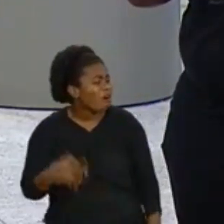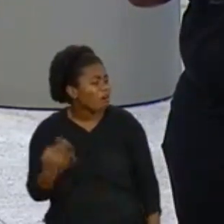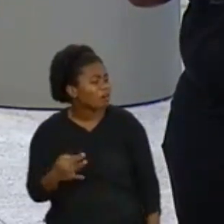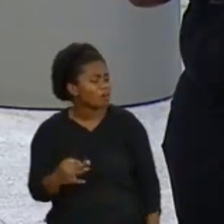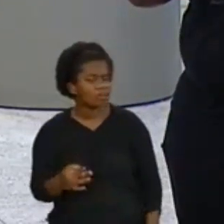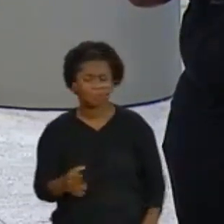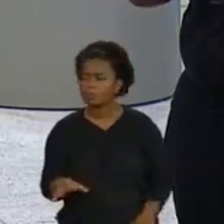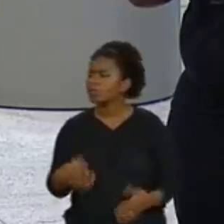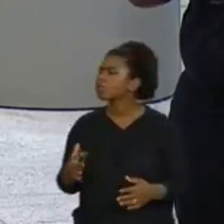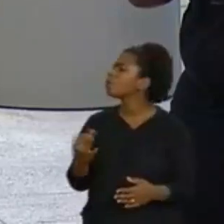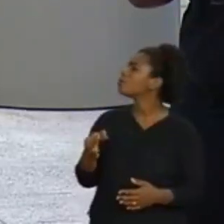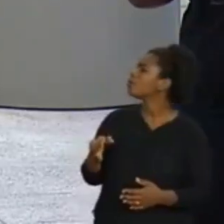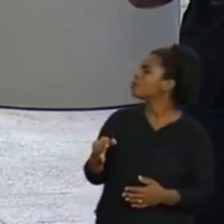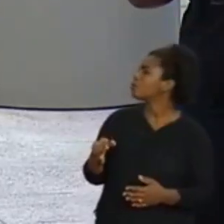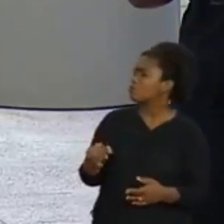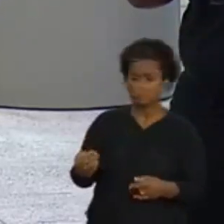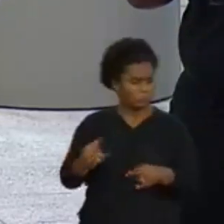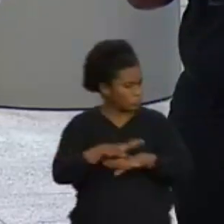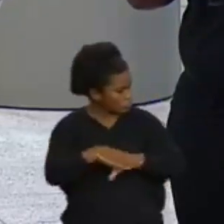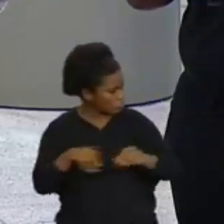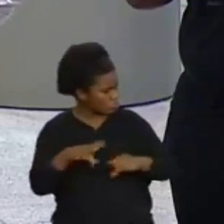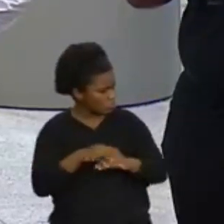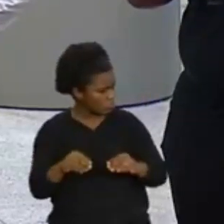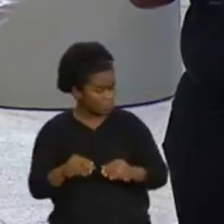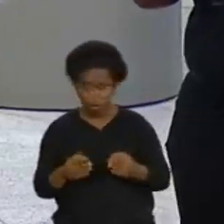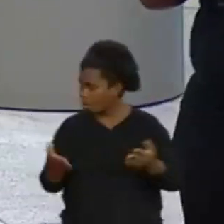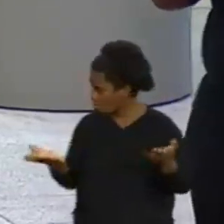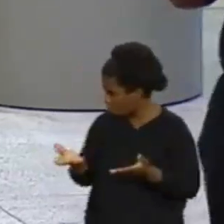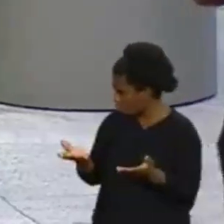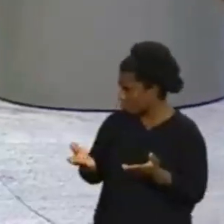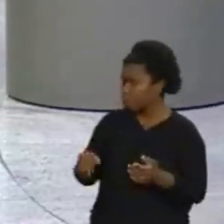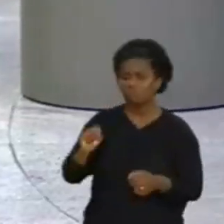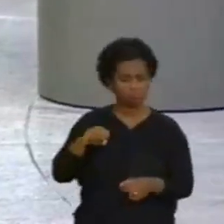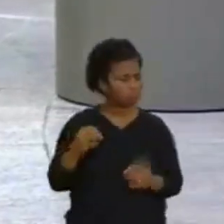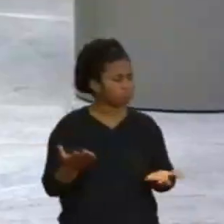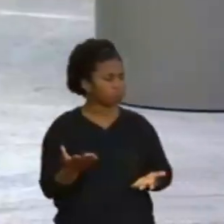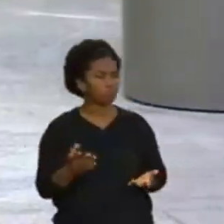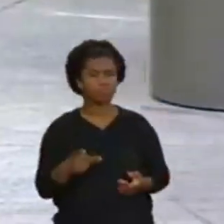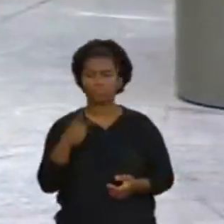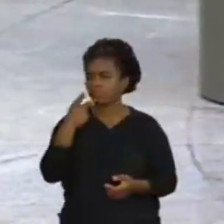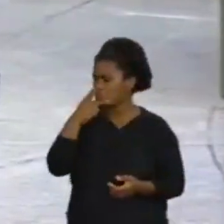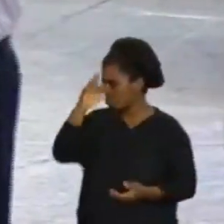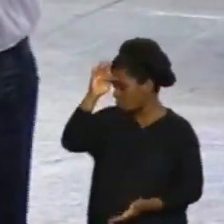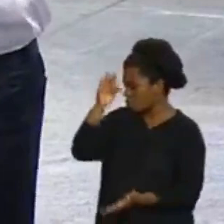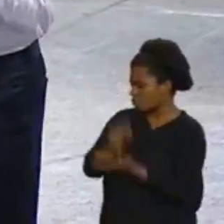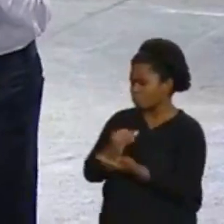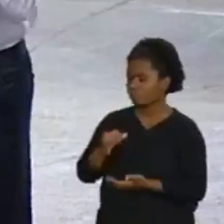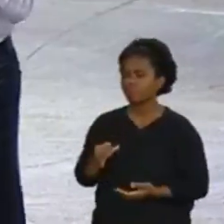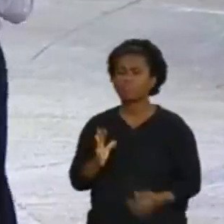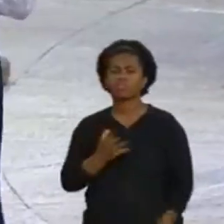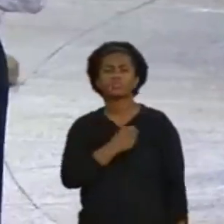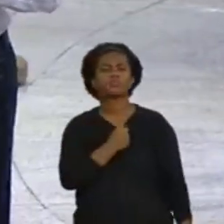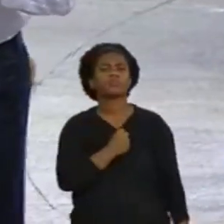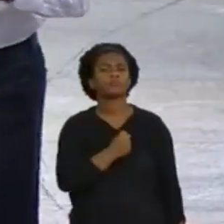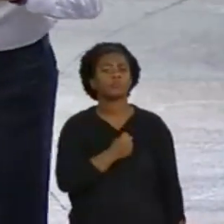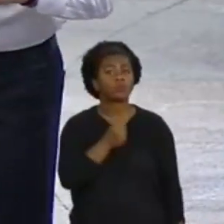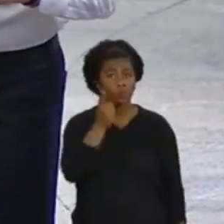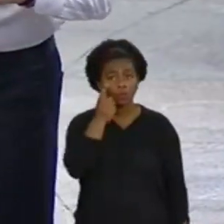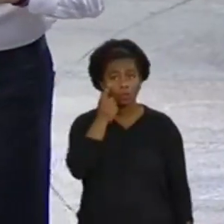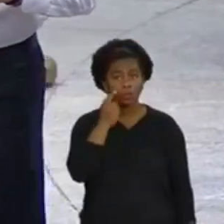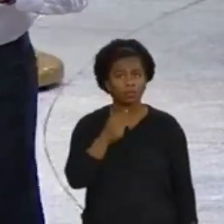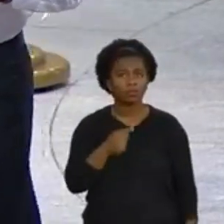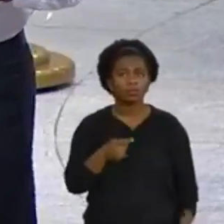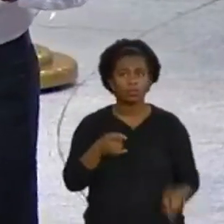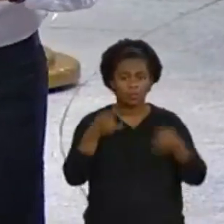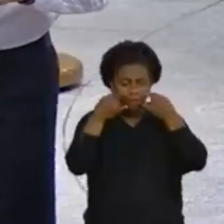dor? Mas, graças a Deus, sumiu. Agora? Agora. Sua fé te salvou, graças a Deus. Vem aqui, João. Vem aqui. Tira a